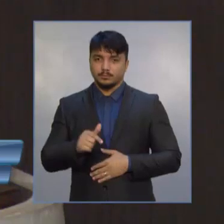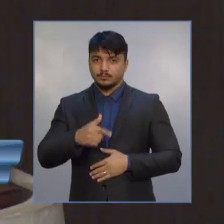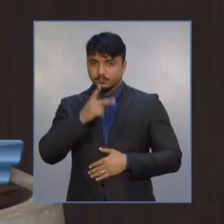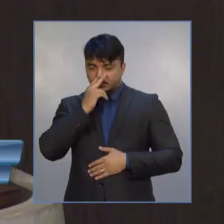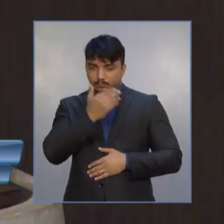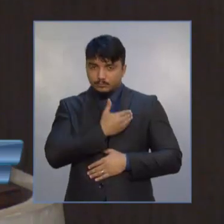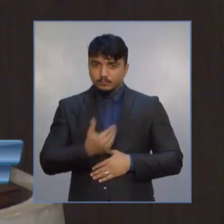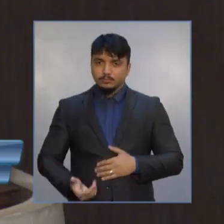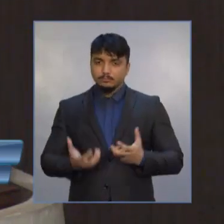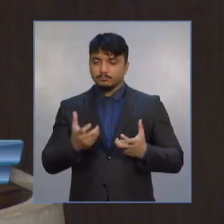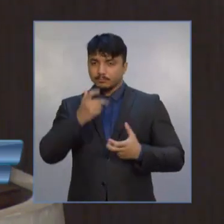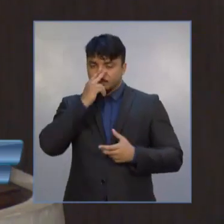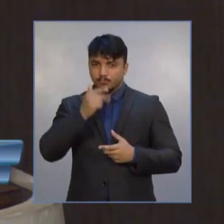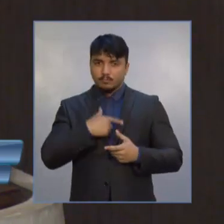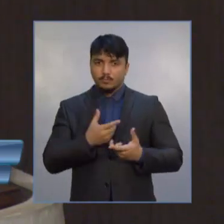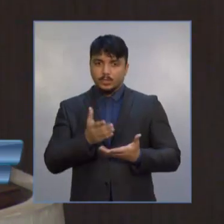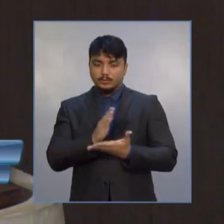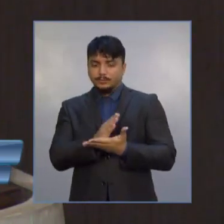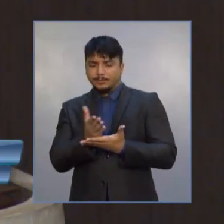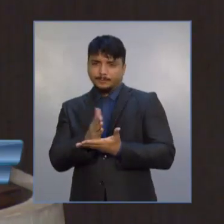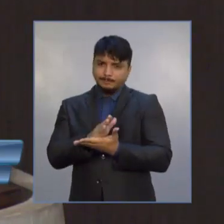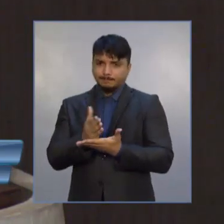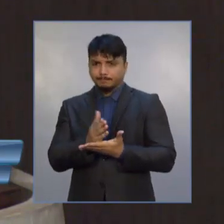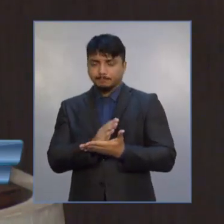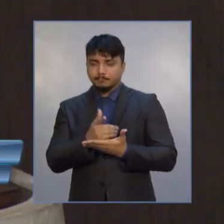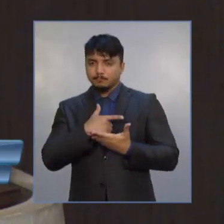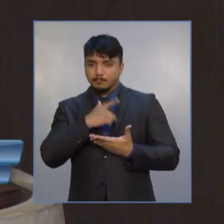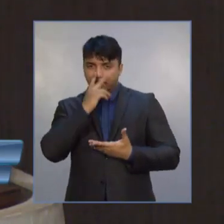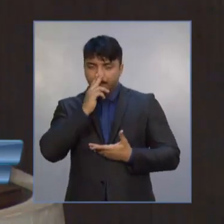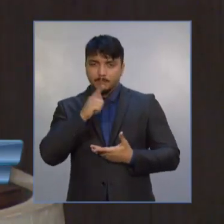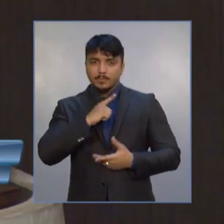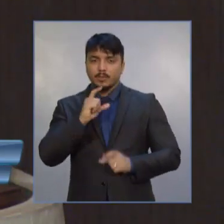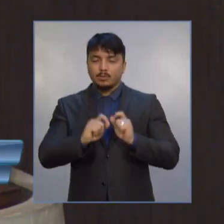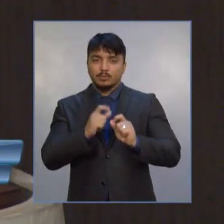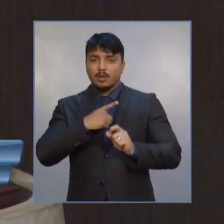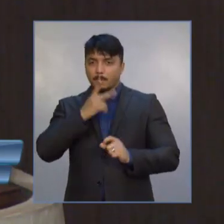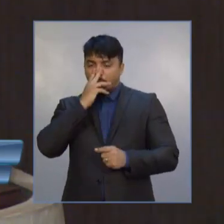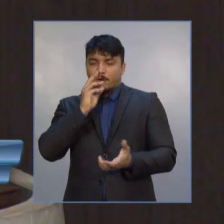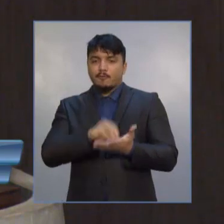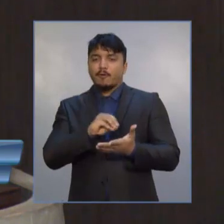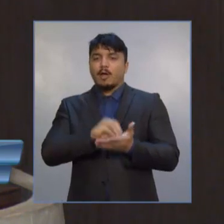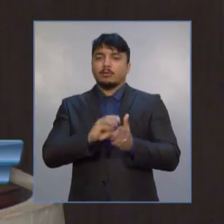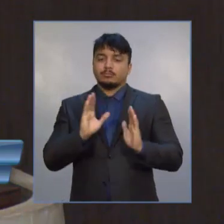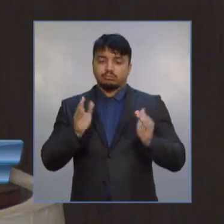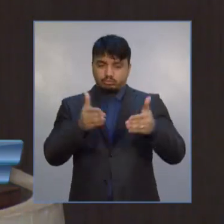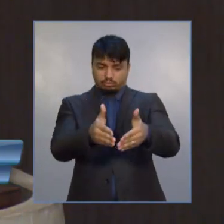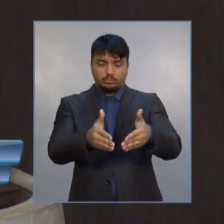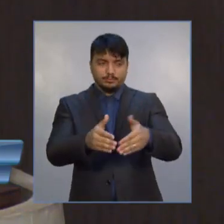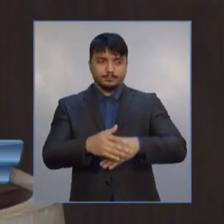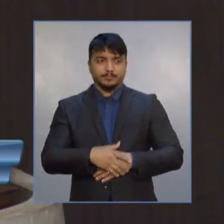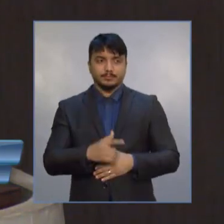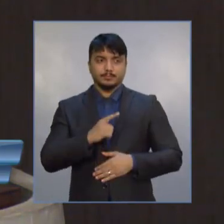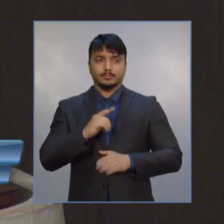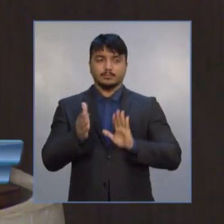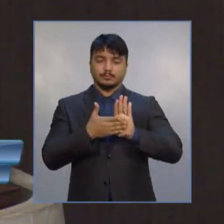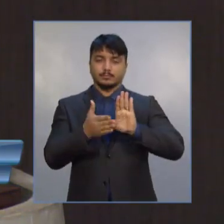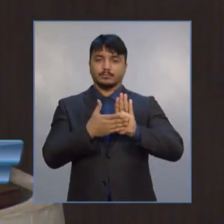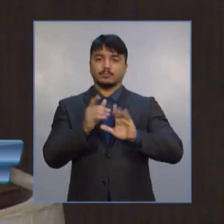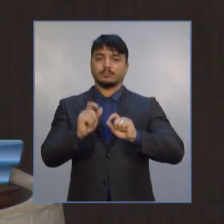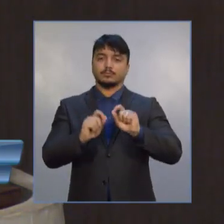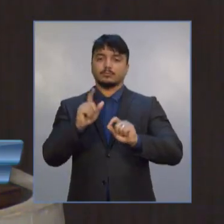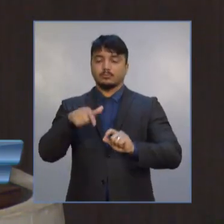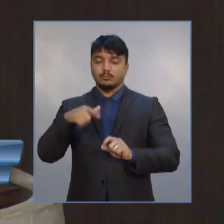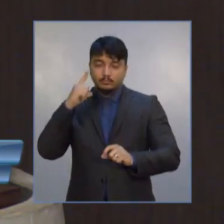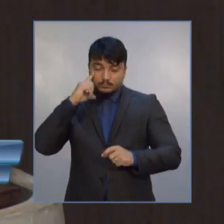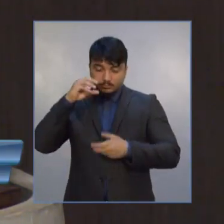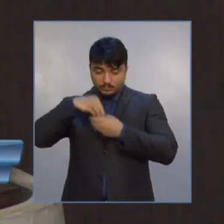O deputado Renato Roseno, do PSOL, fez um relato histórico sobre o cenário de 1964. O parlamentar afirmou